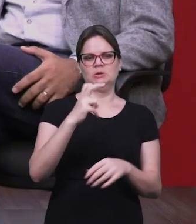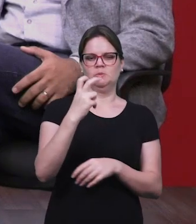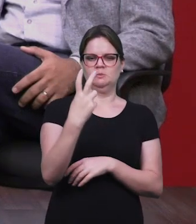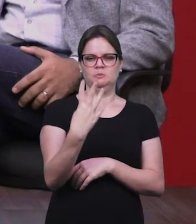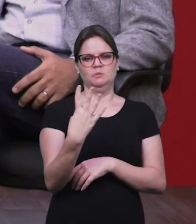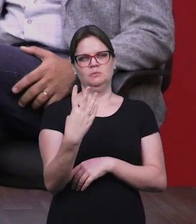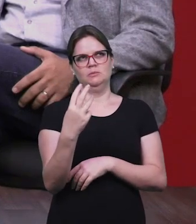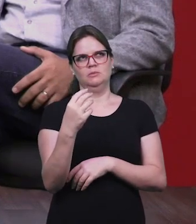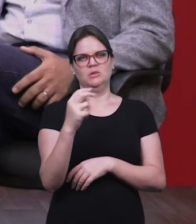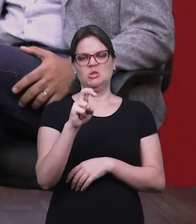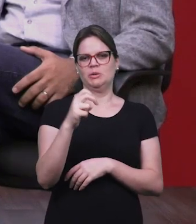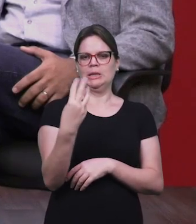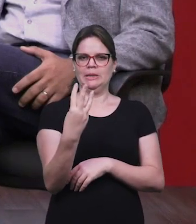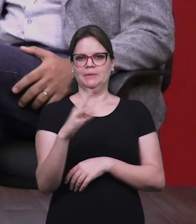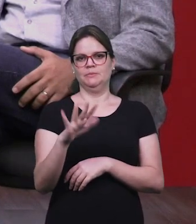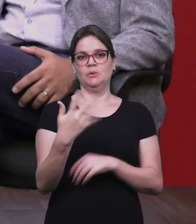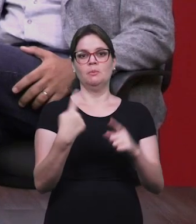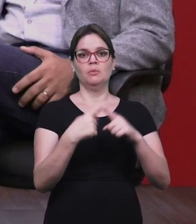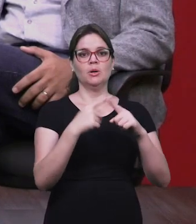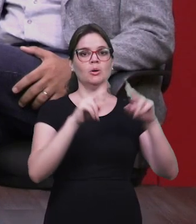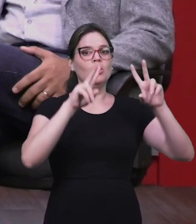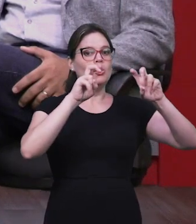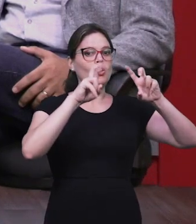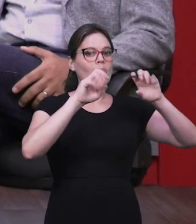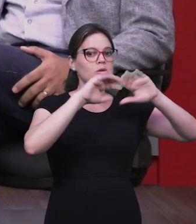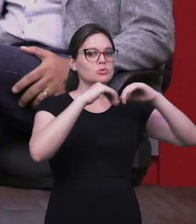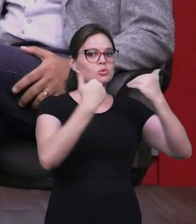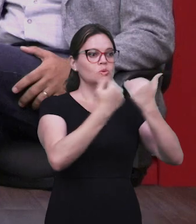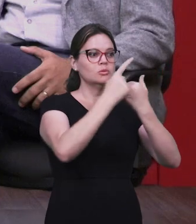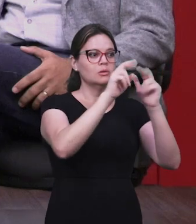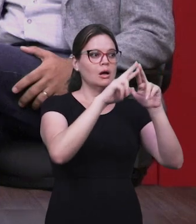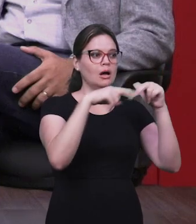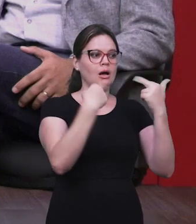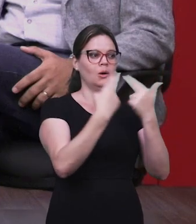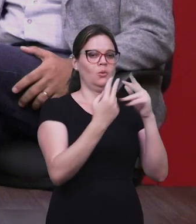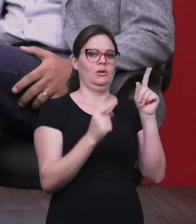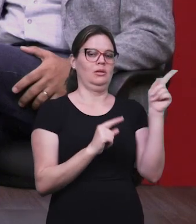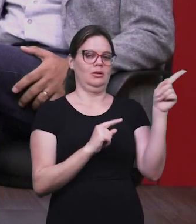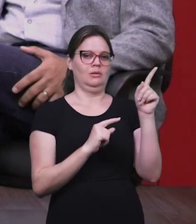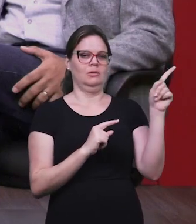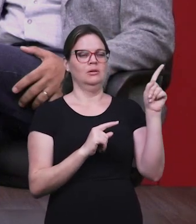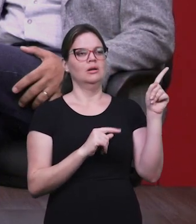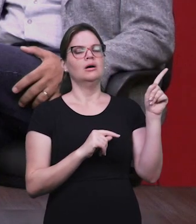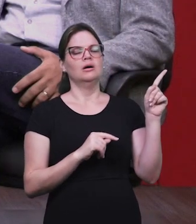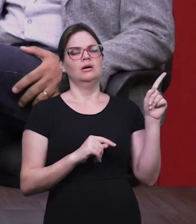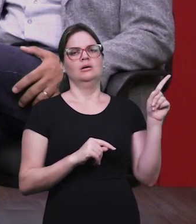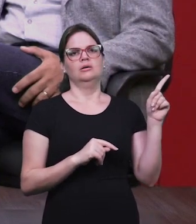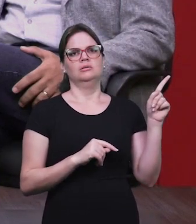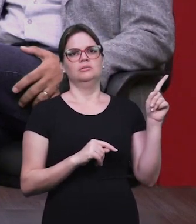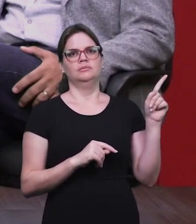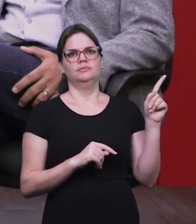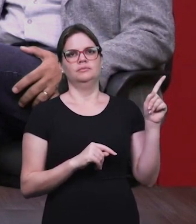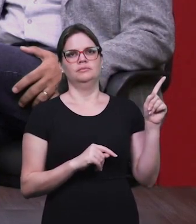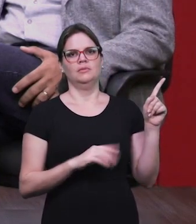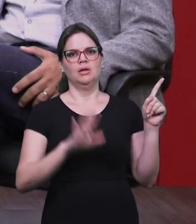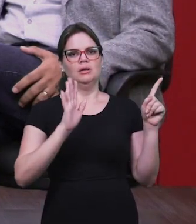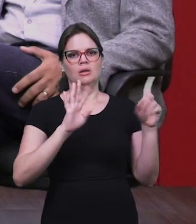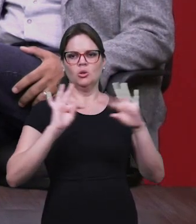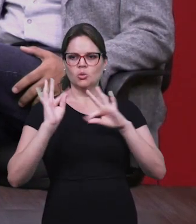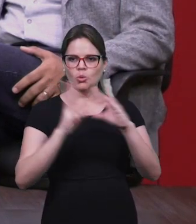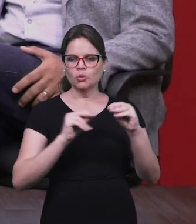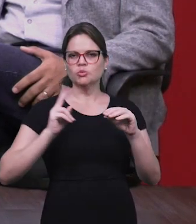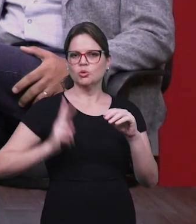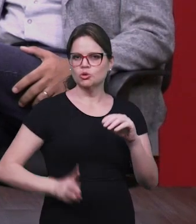53, porque o assunto do concílio, que foi lá por volta de 51, estava